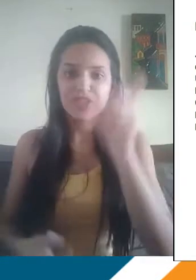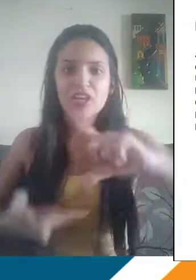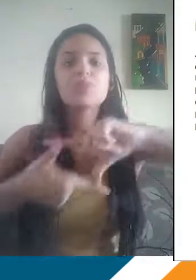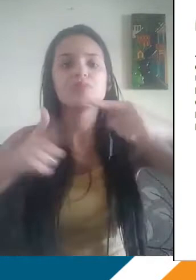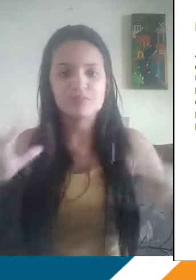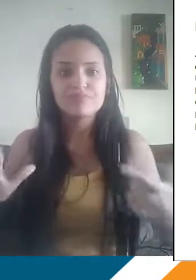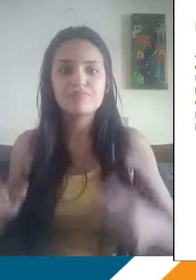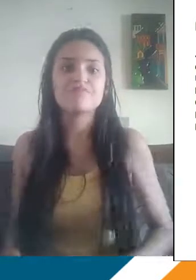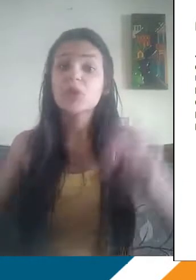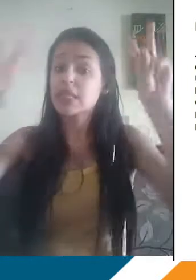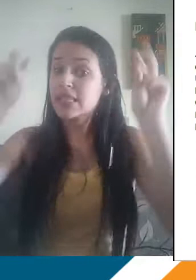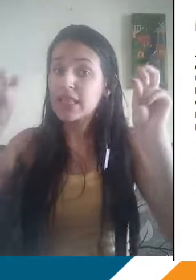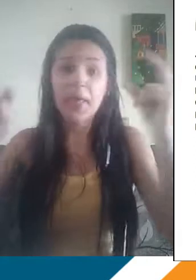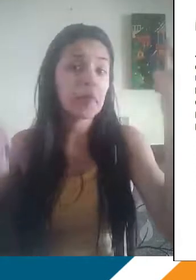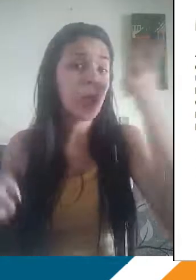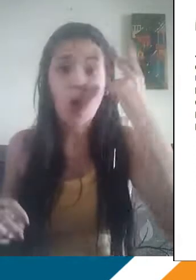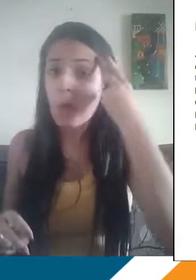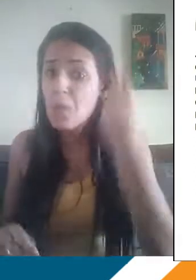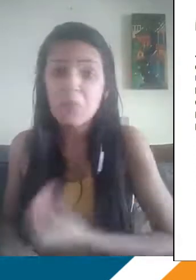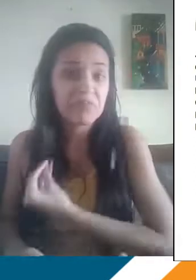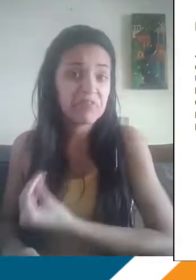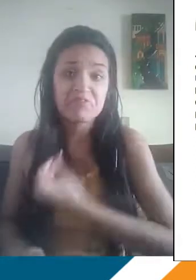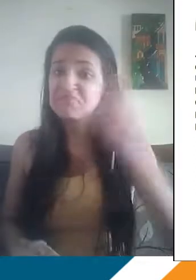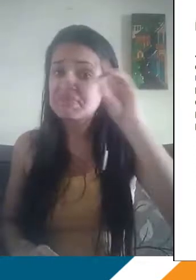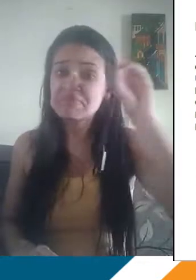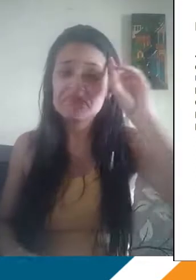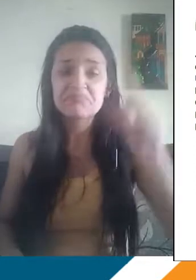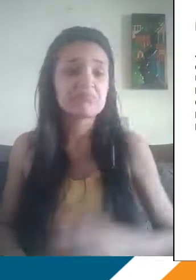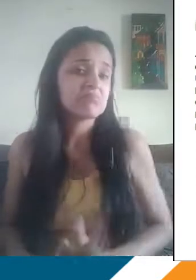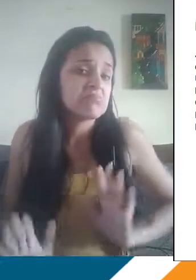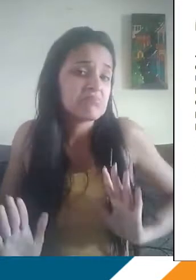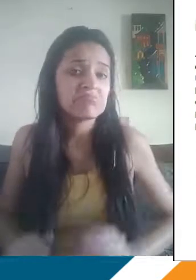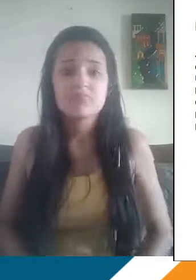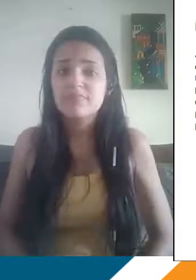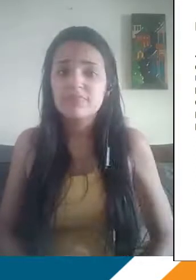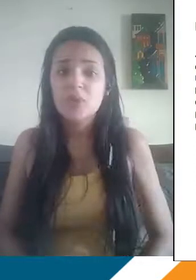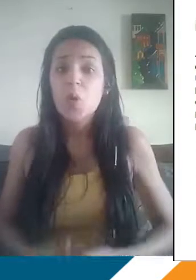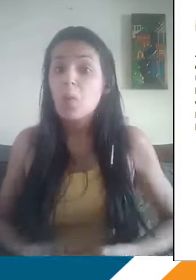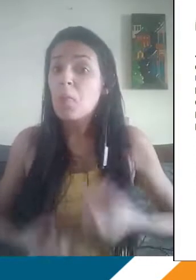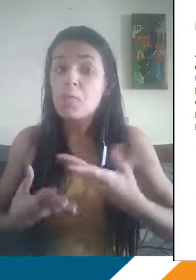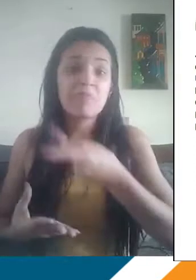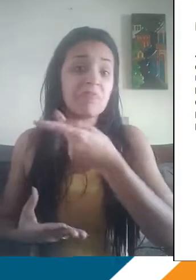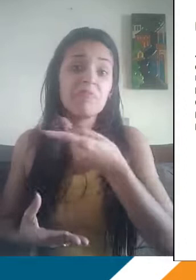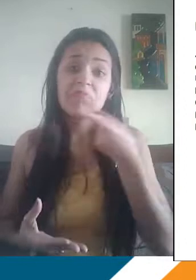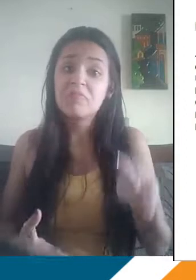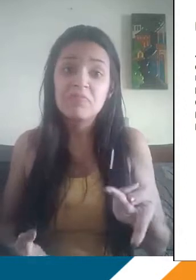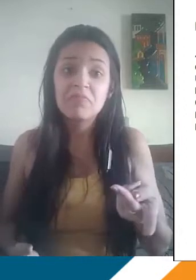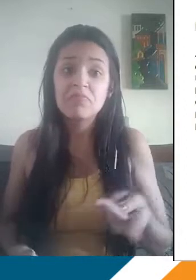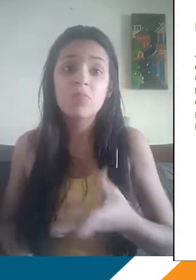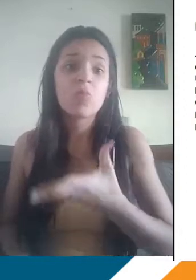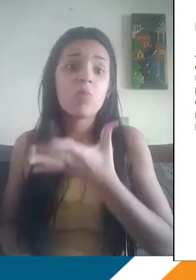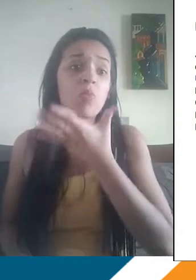temática do cotidiano, ou seja, o poema fala de um simples carregador de feira livre que acaba morrendo